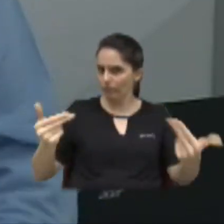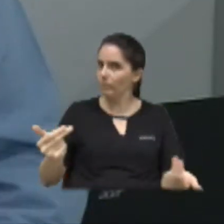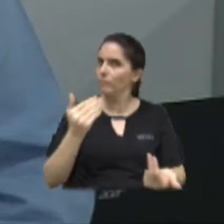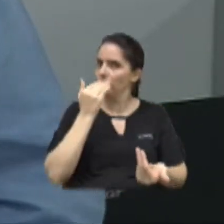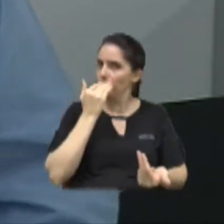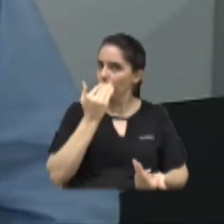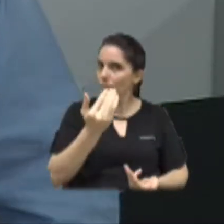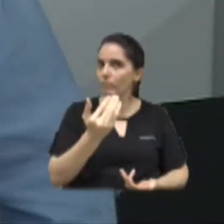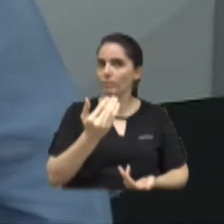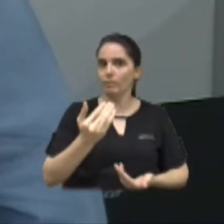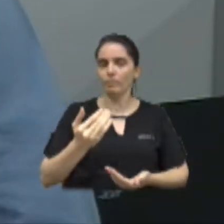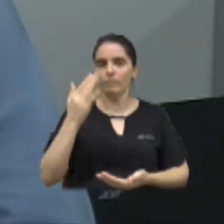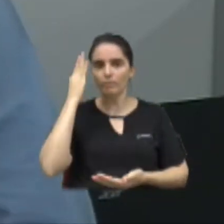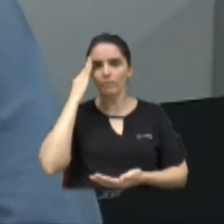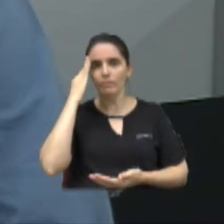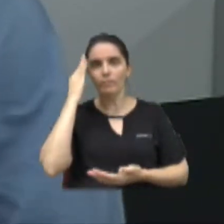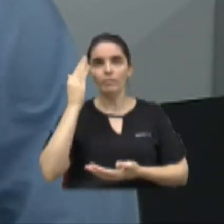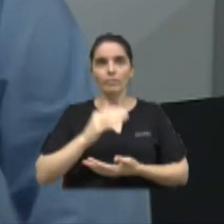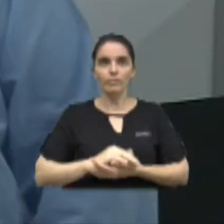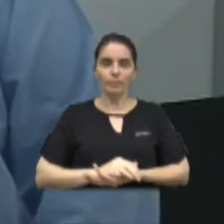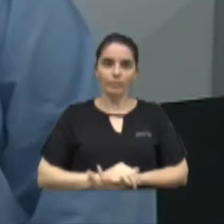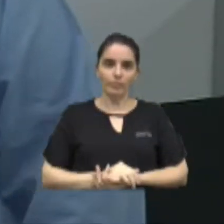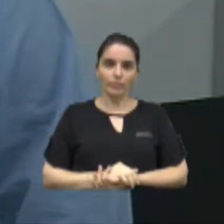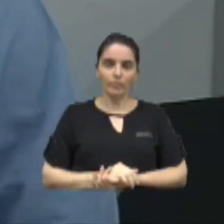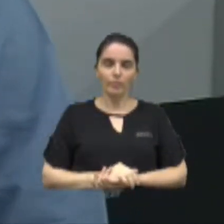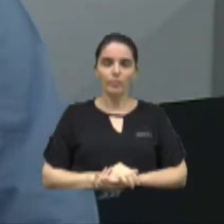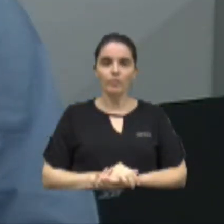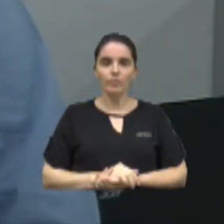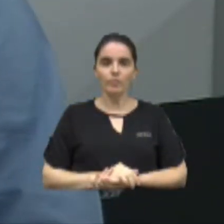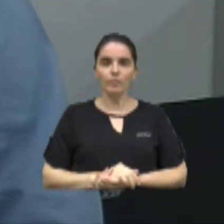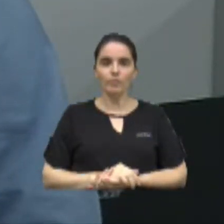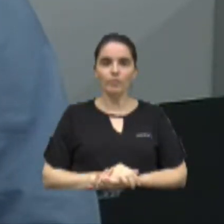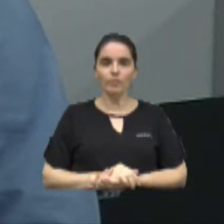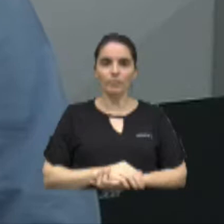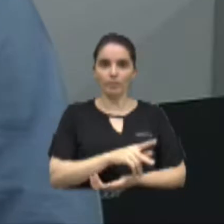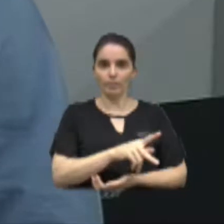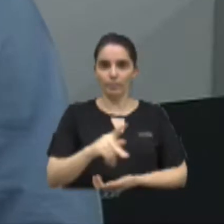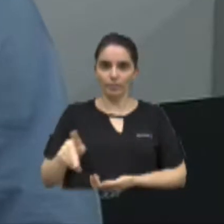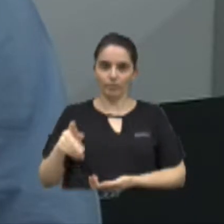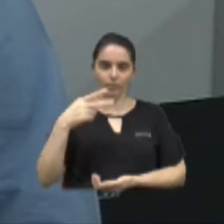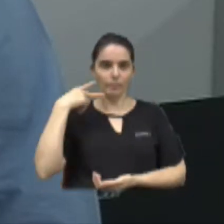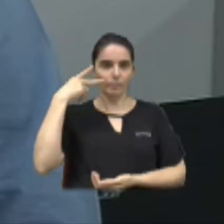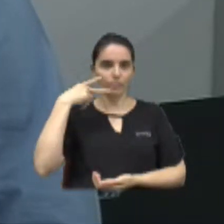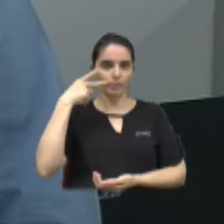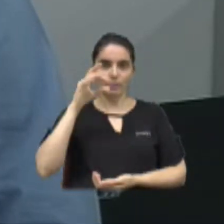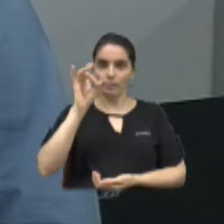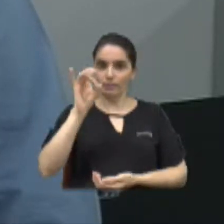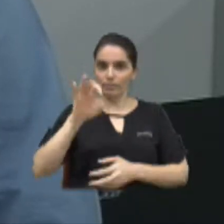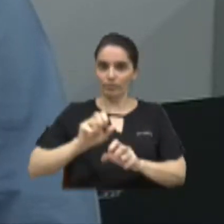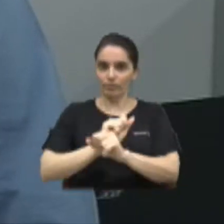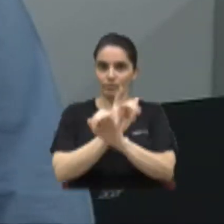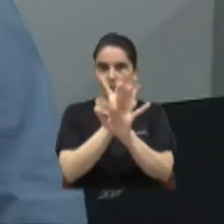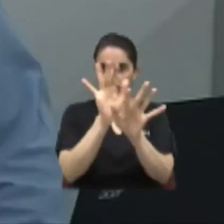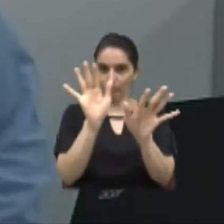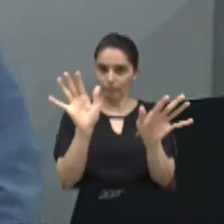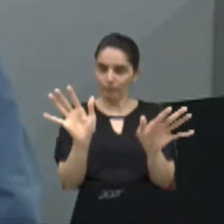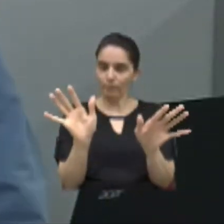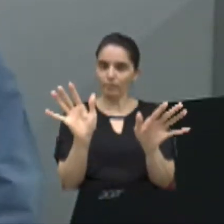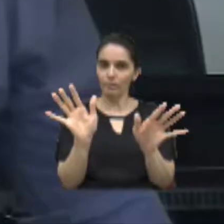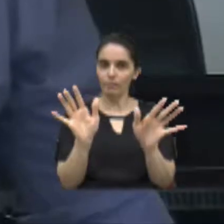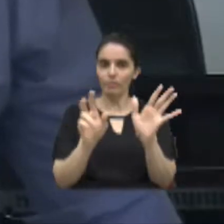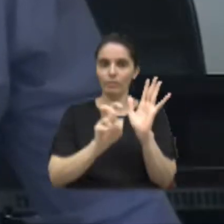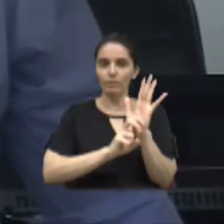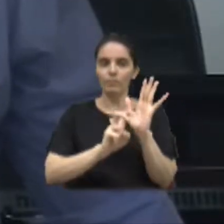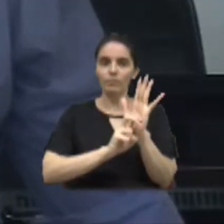essas informações. Uma parte por mim. Nobre presidente, nobres pares, só para esclarecer, Cleiton, o item 5º